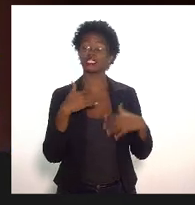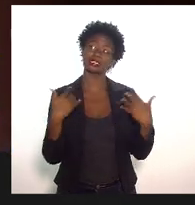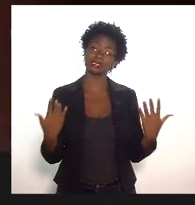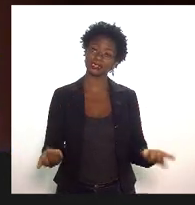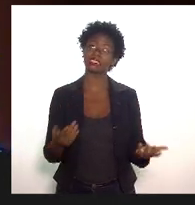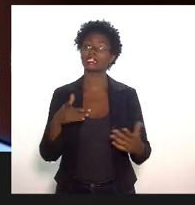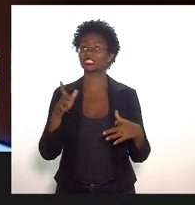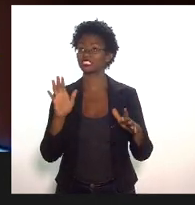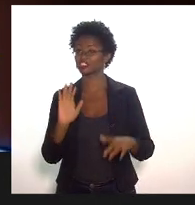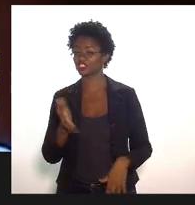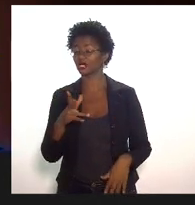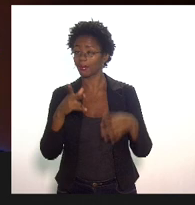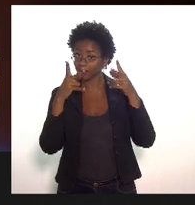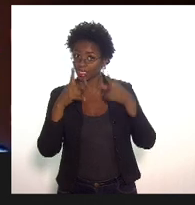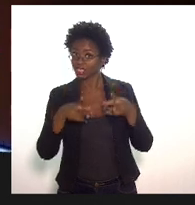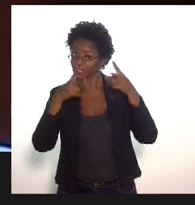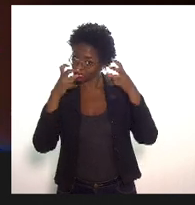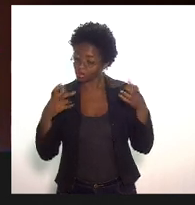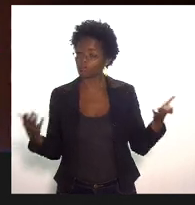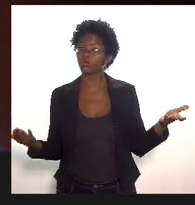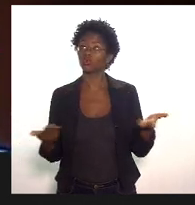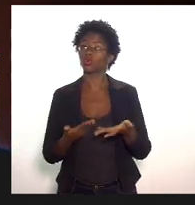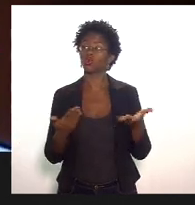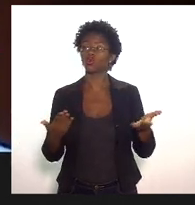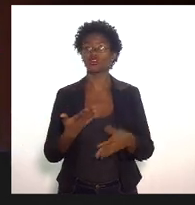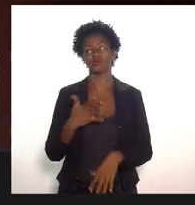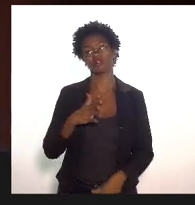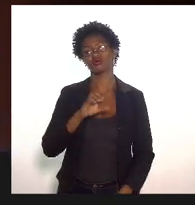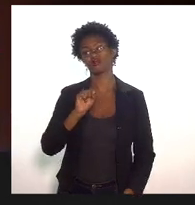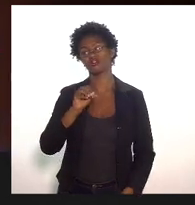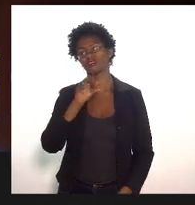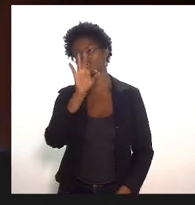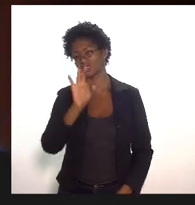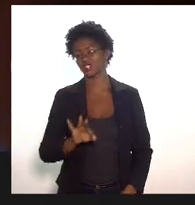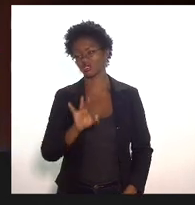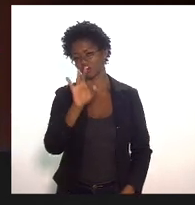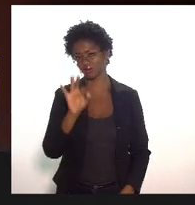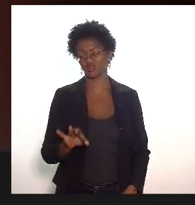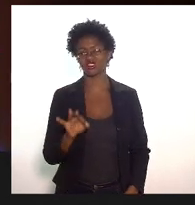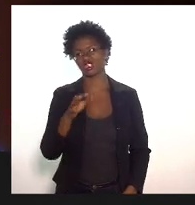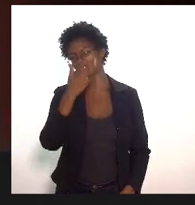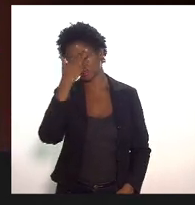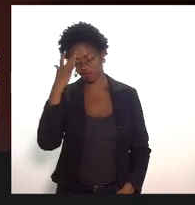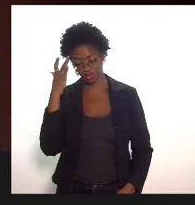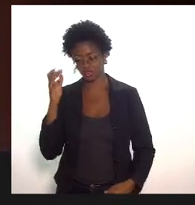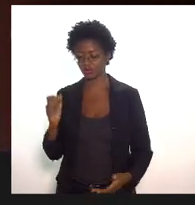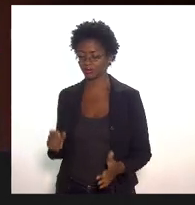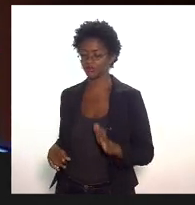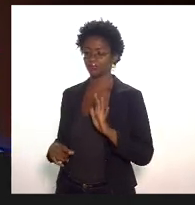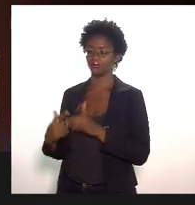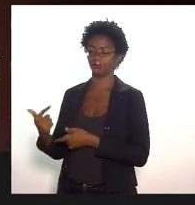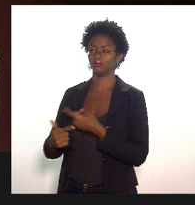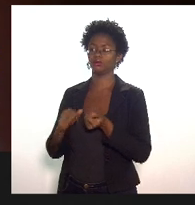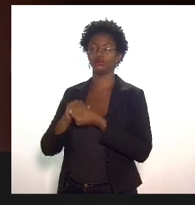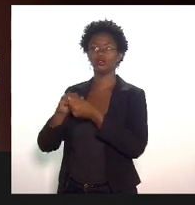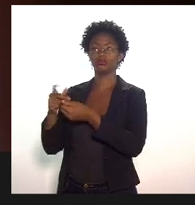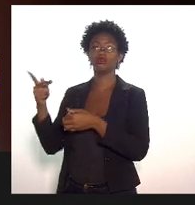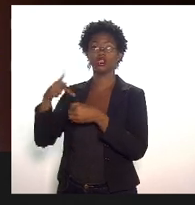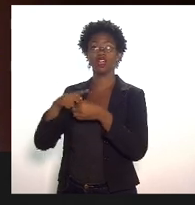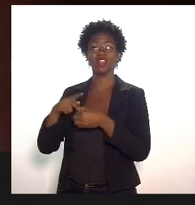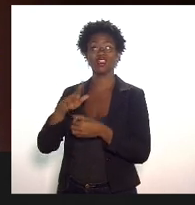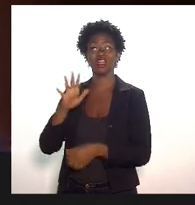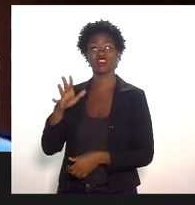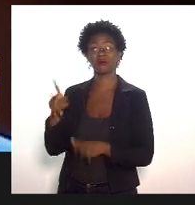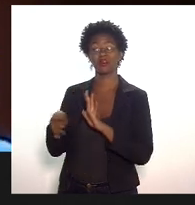senador Nelson Tradi, de que cerca de 80% dos fornecedores da Petrobras já são de fora do Rio de